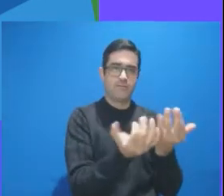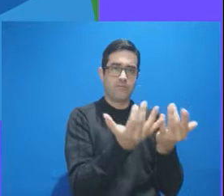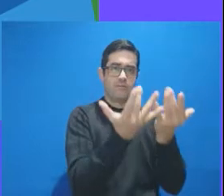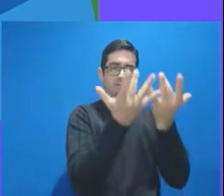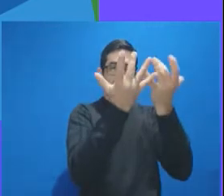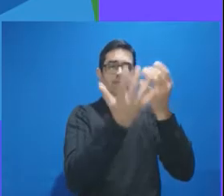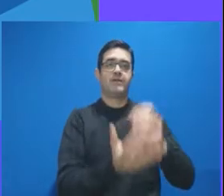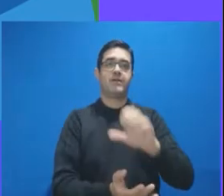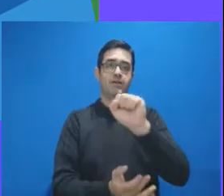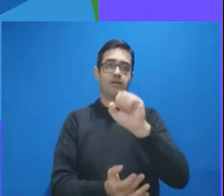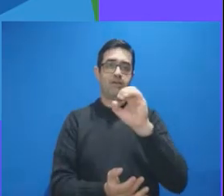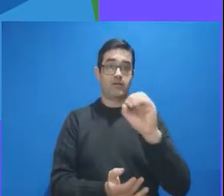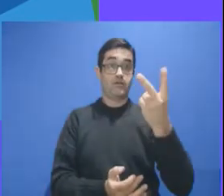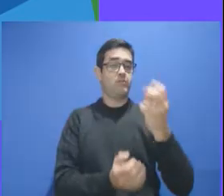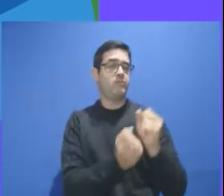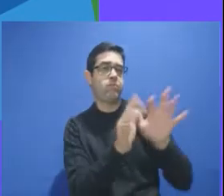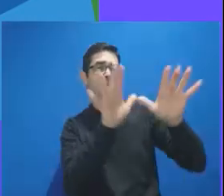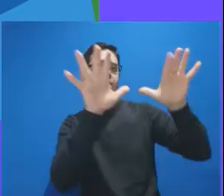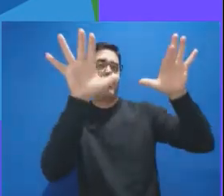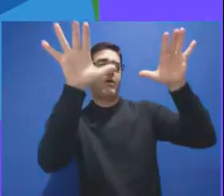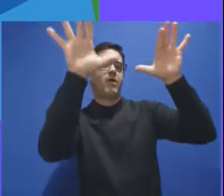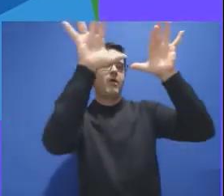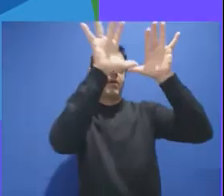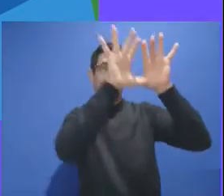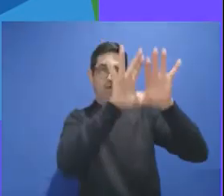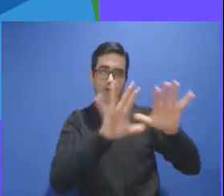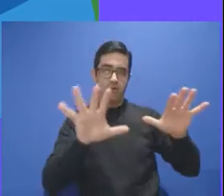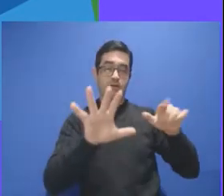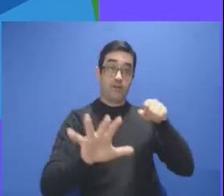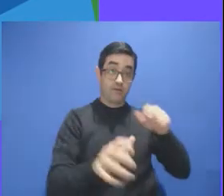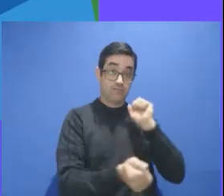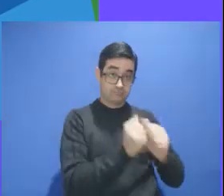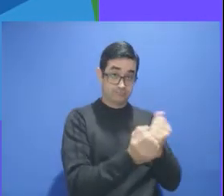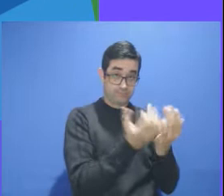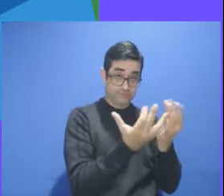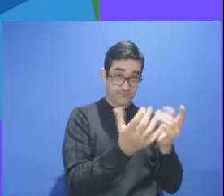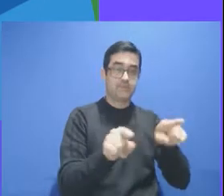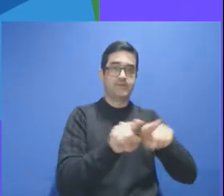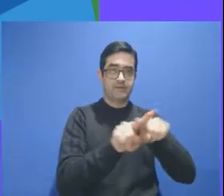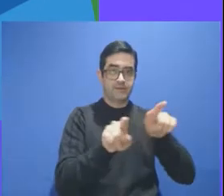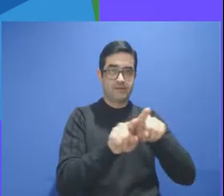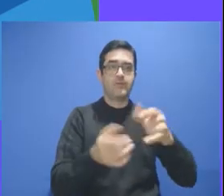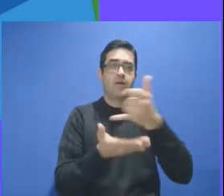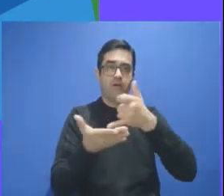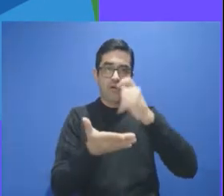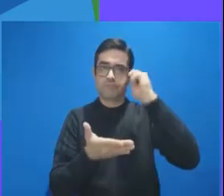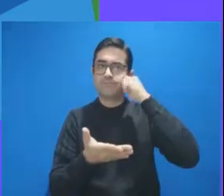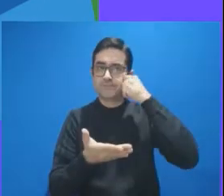forma de óxido de enxofre, por estar presente principalmente no carvão e no petróleo, no carvão mineral e no